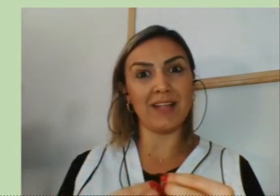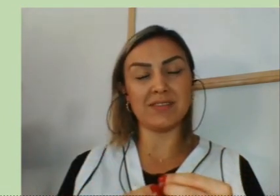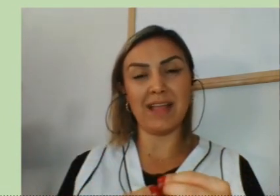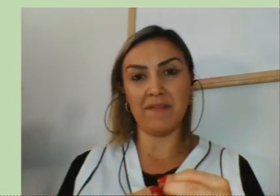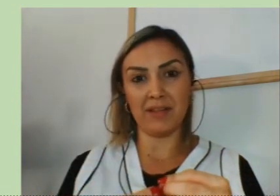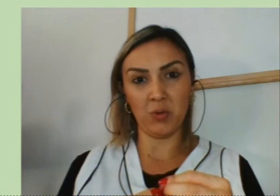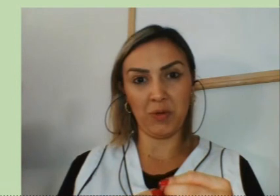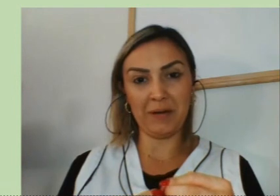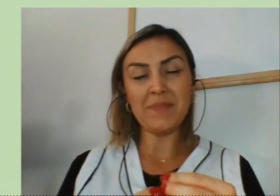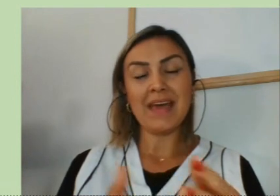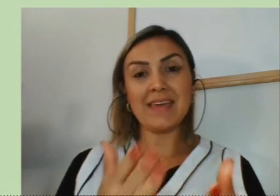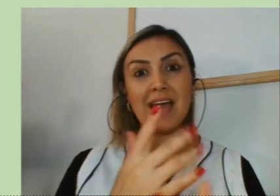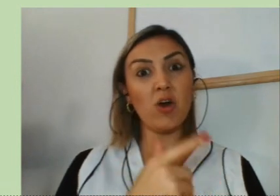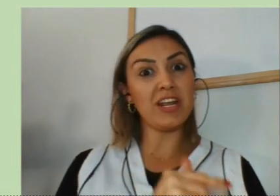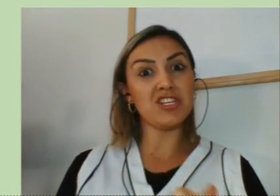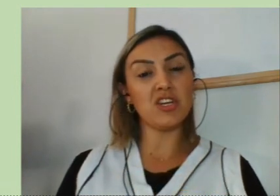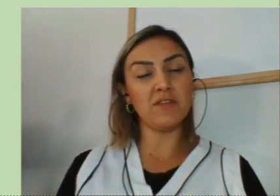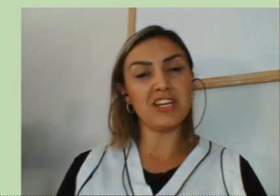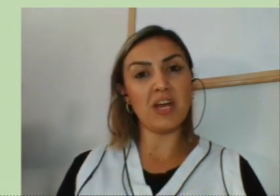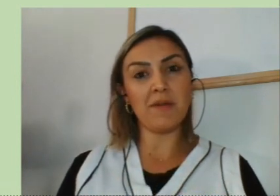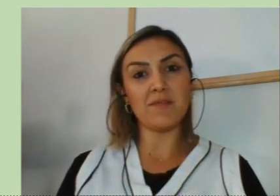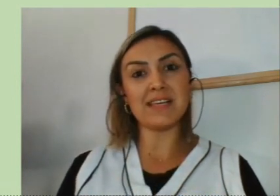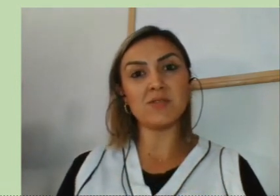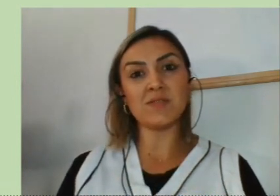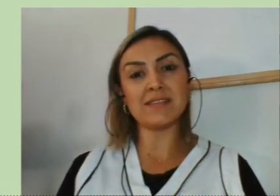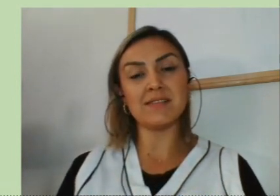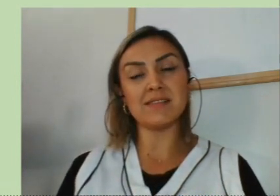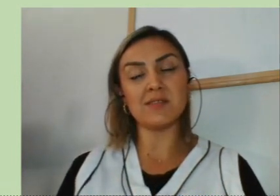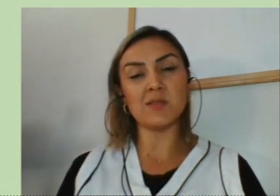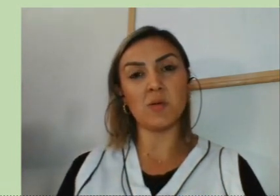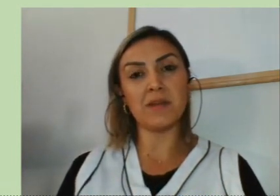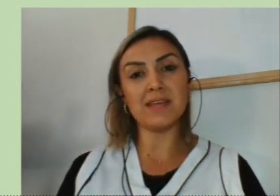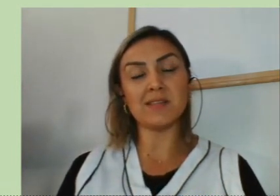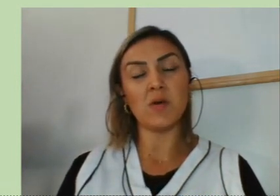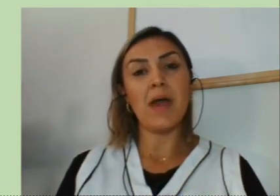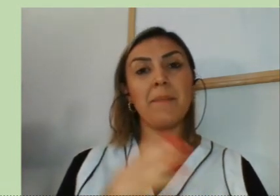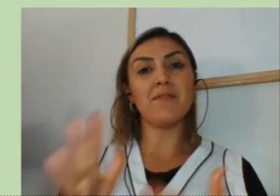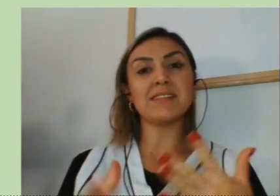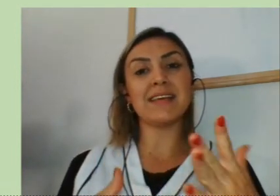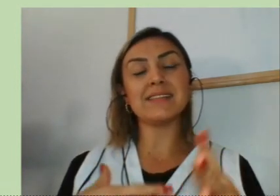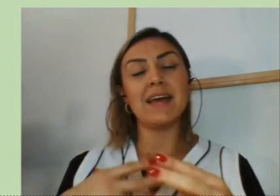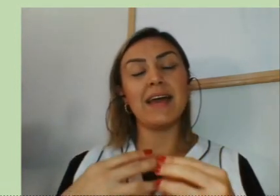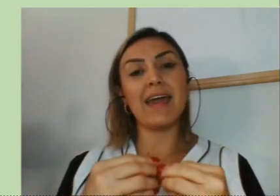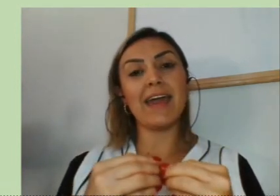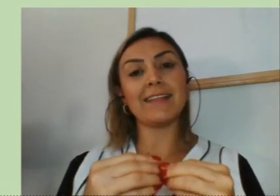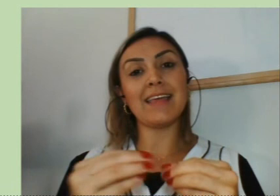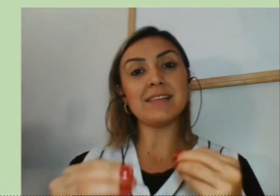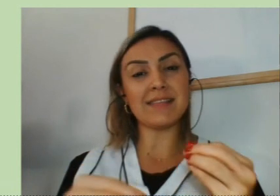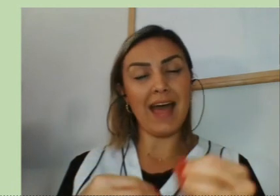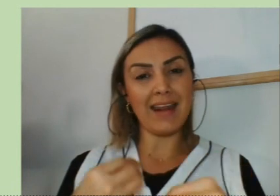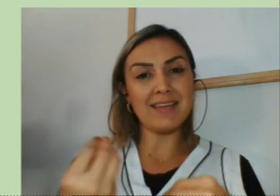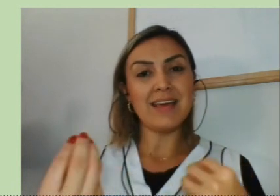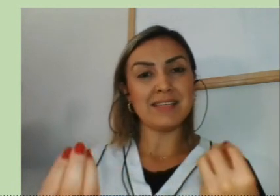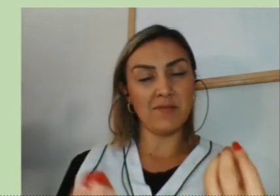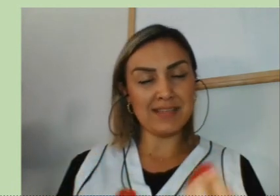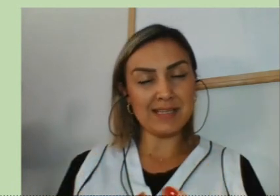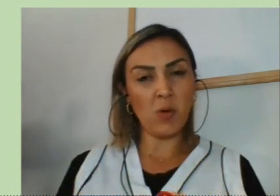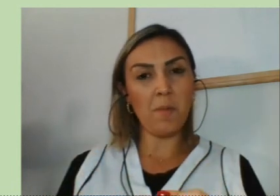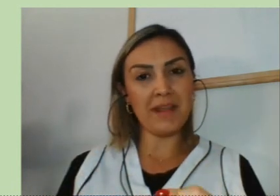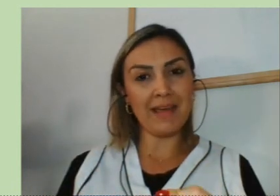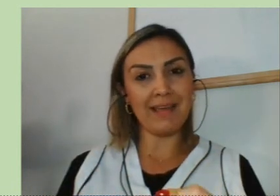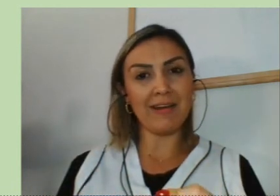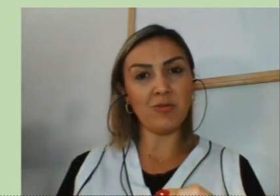os dados da fatura. E agora eu vou deixar para vocês uns exercícios sobre isso, para vocês testarem se